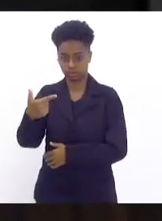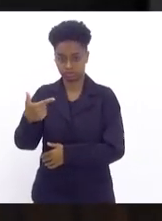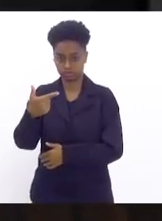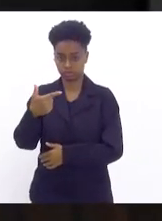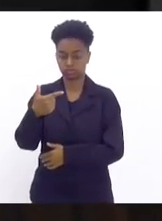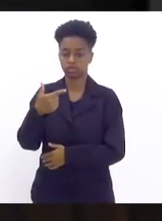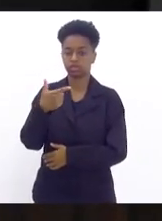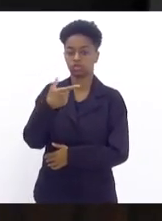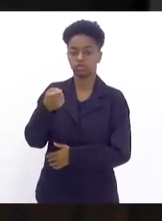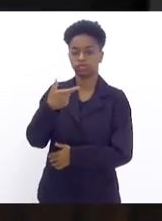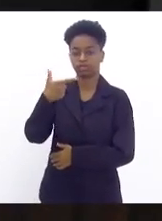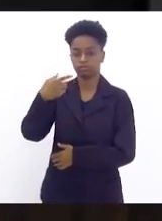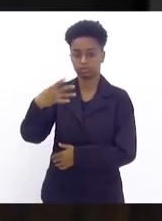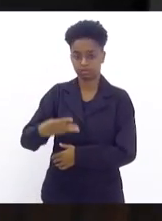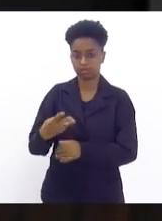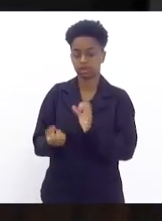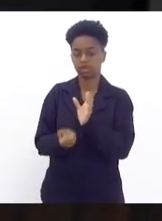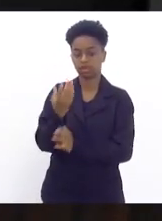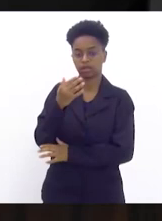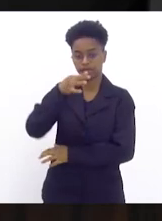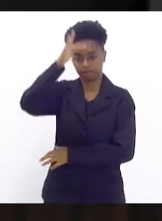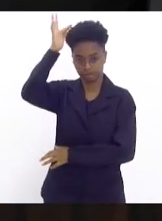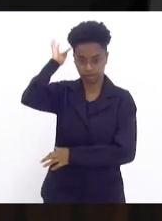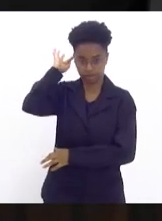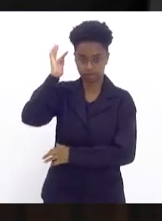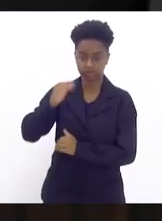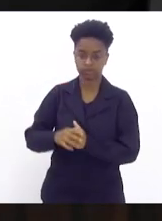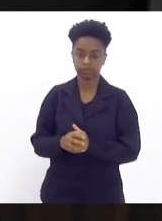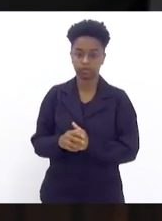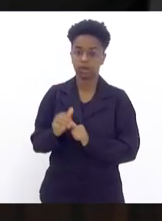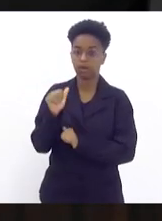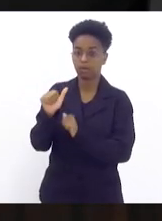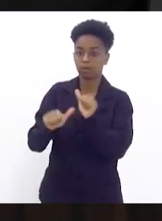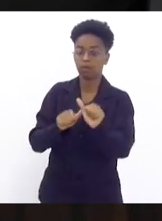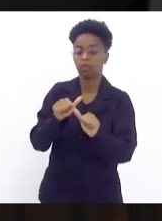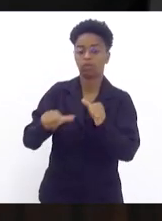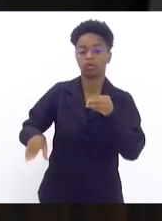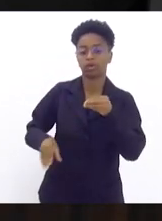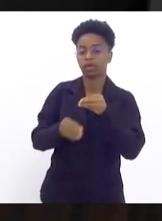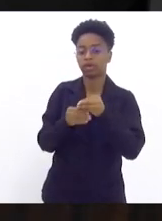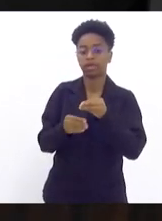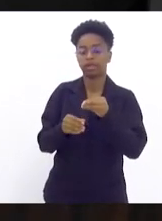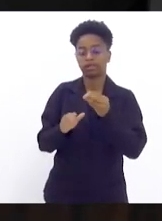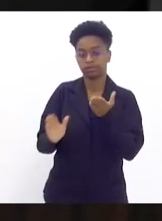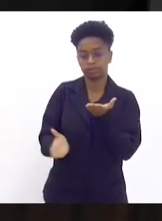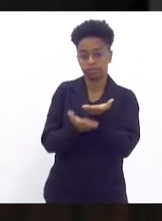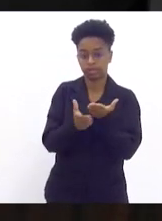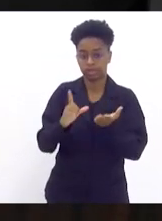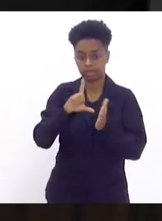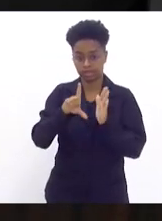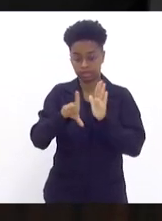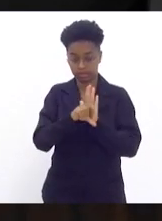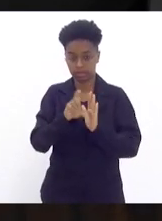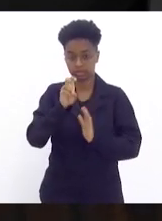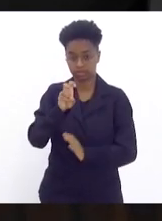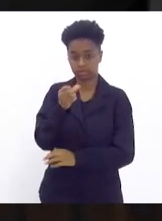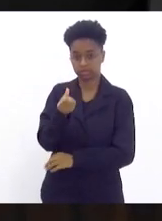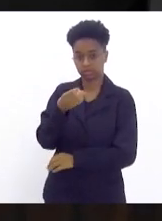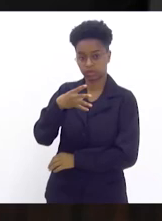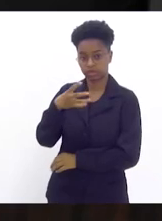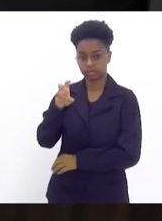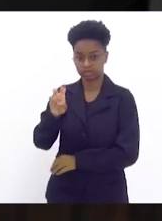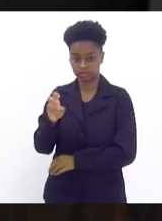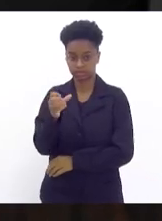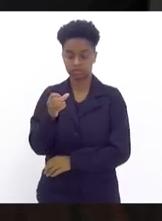442/2023 de autoria do deputado Fred Pacheco que altera o anexo da lei 5.645 de 6 de janeiro 2010